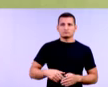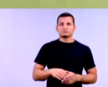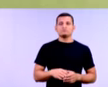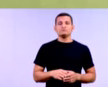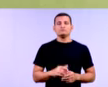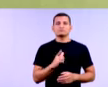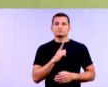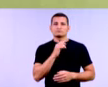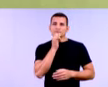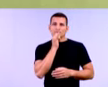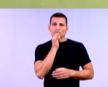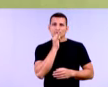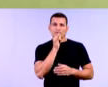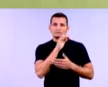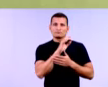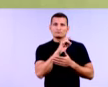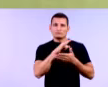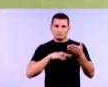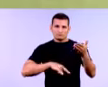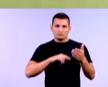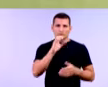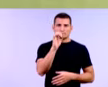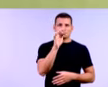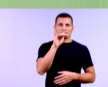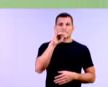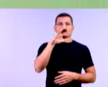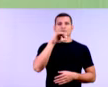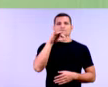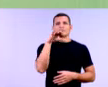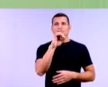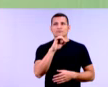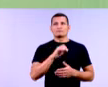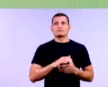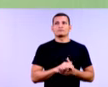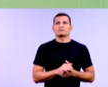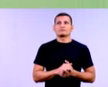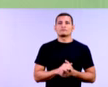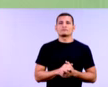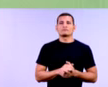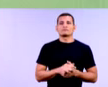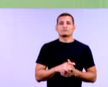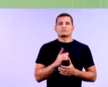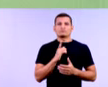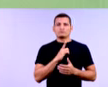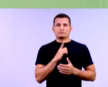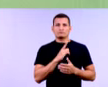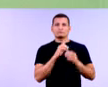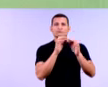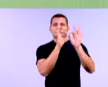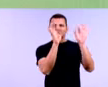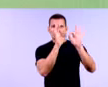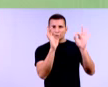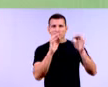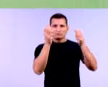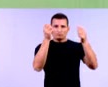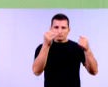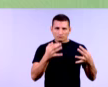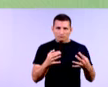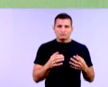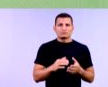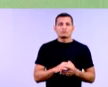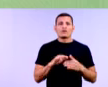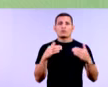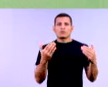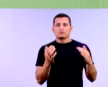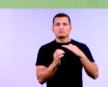um modelo de ofício. Isso. Lá em cima tem o cabeçalho com o timbre, né, da instituição. Tudo direitinho, o número do ofício. O número do